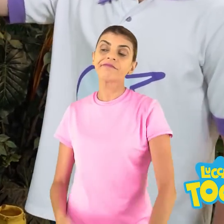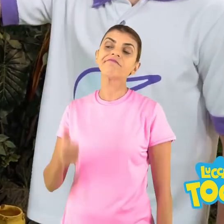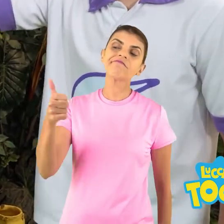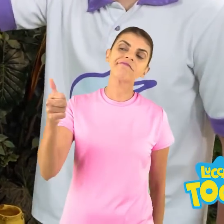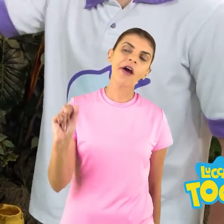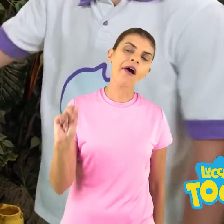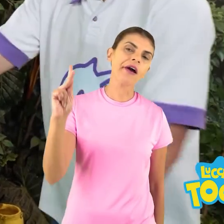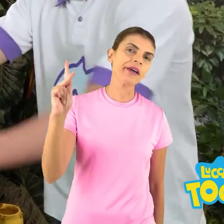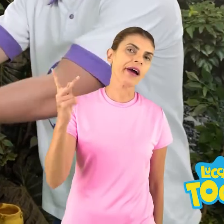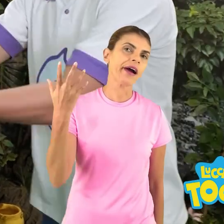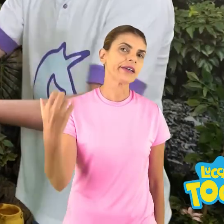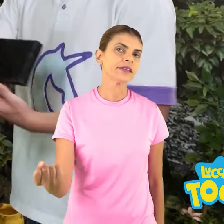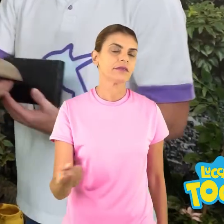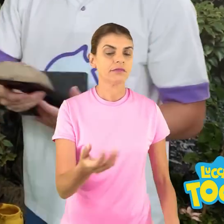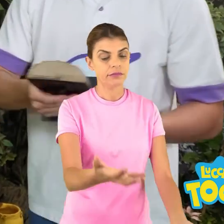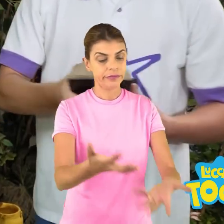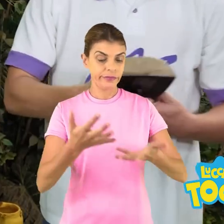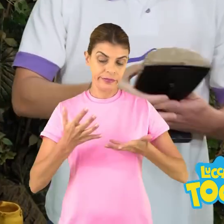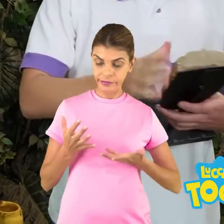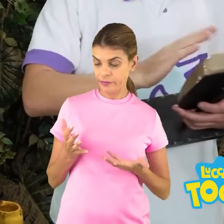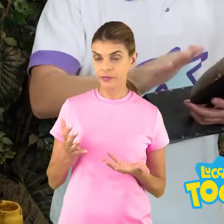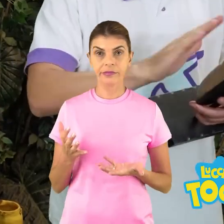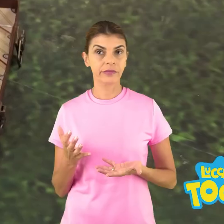Negócio fechado.